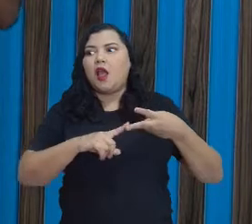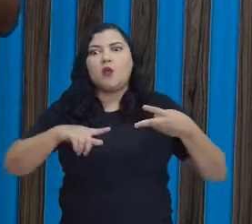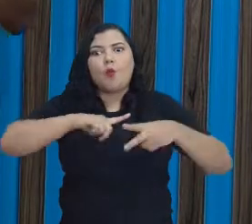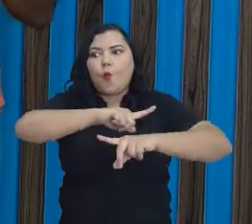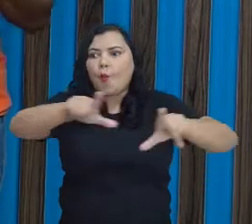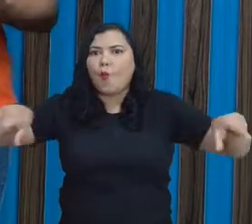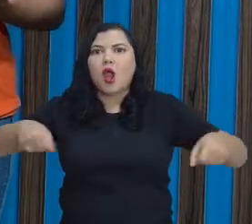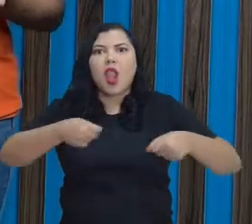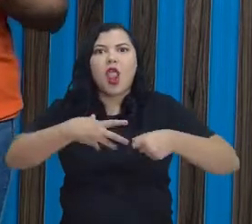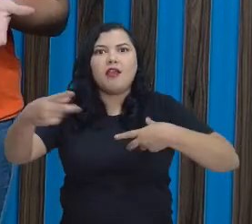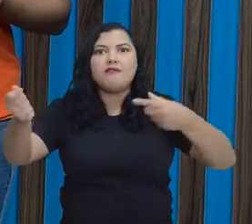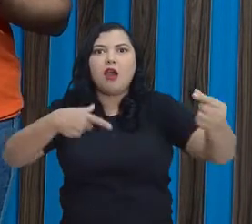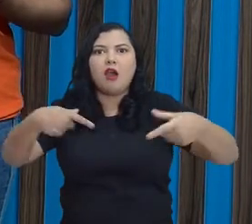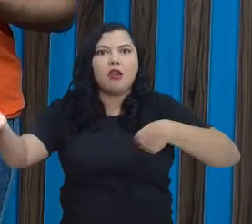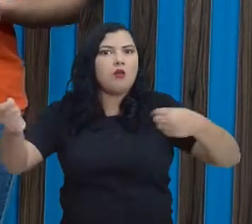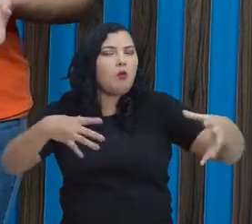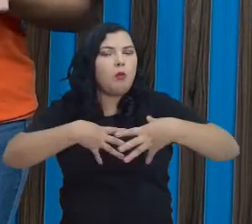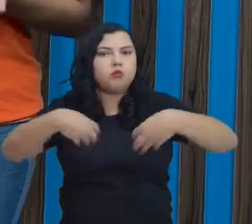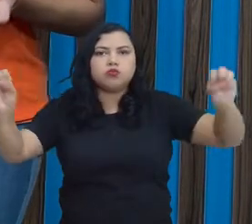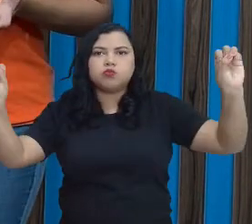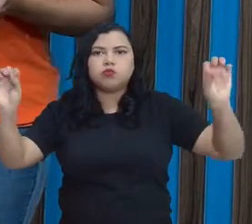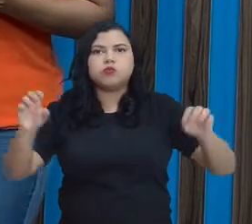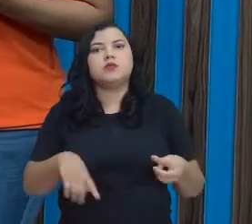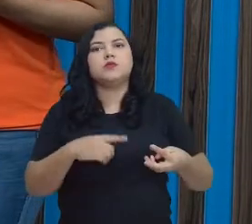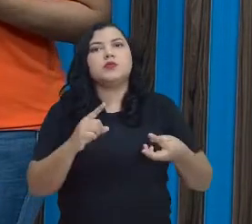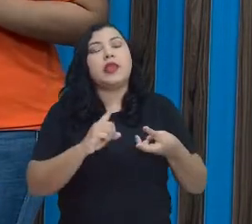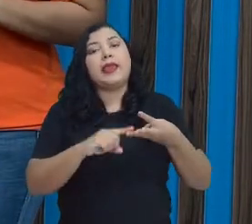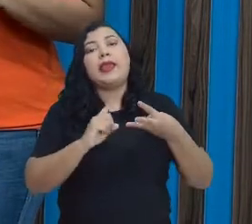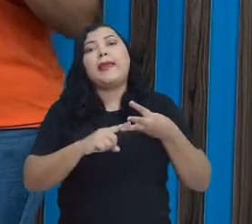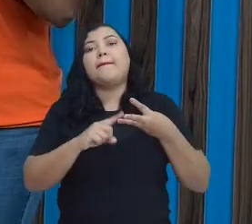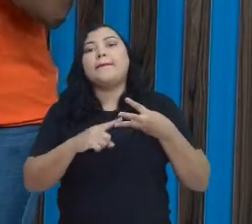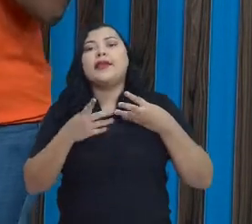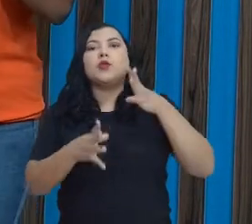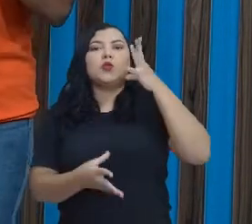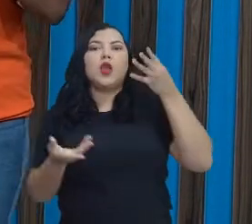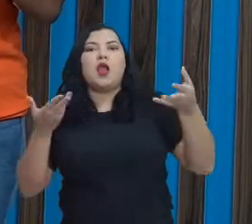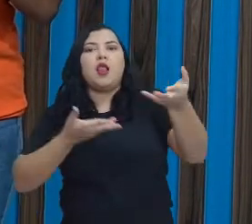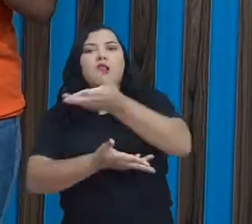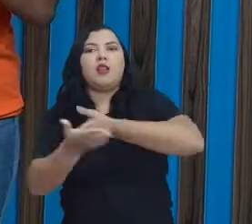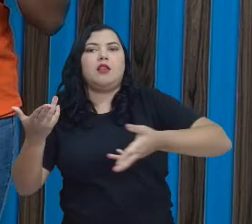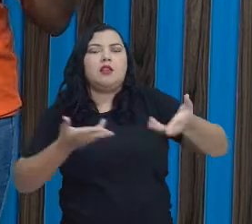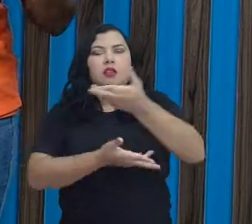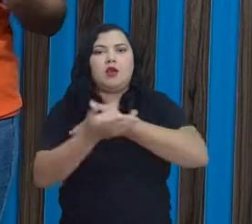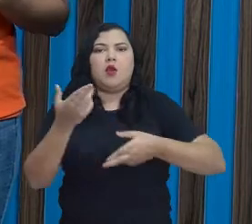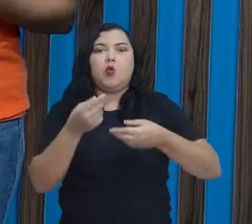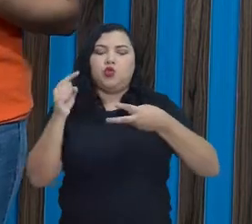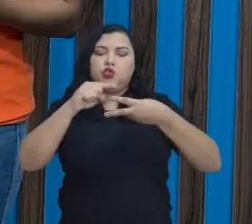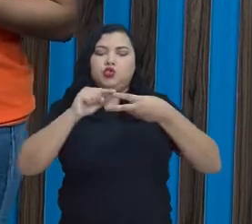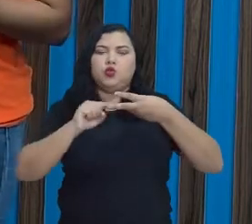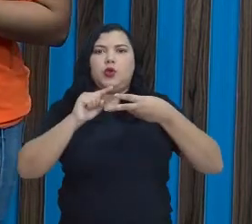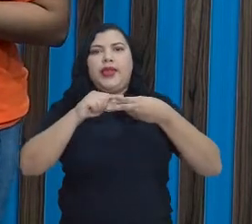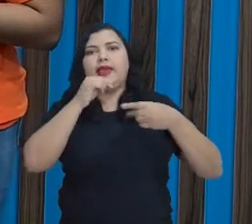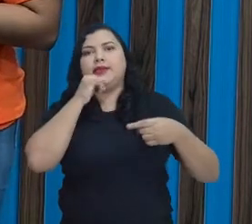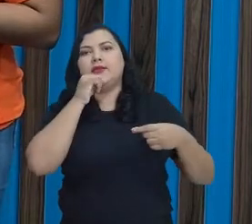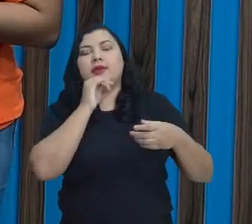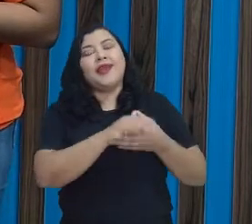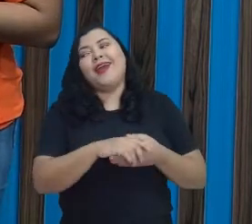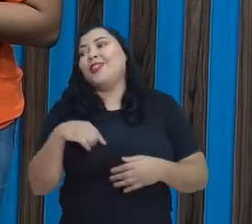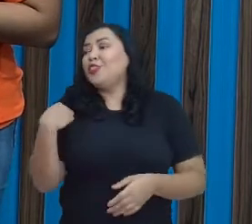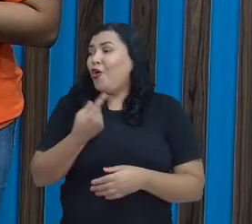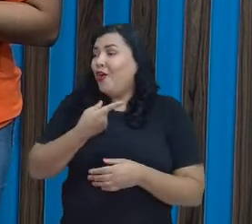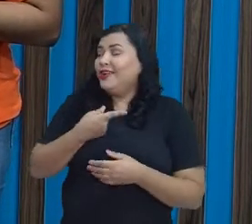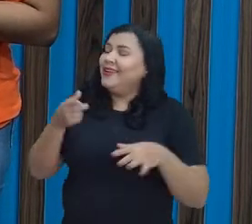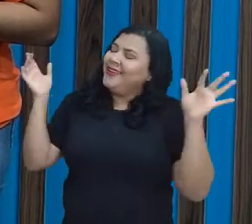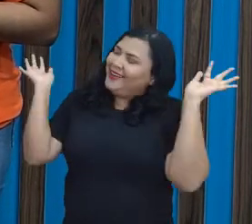que são chamadas de orações. E o período seria exatamente essa relação entre as orações, ó. Estamos